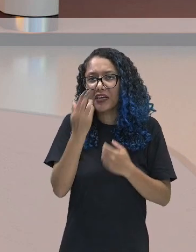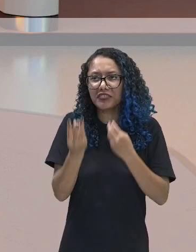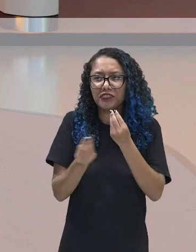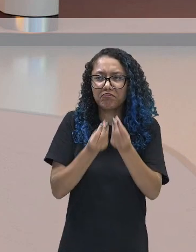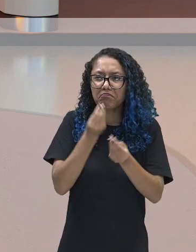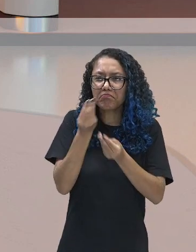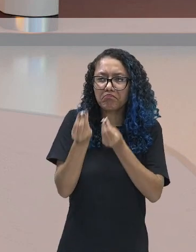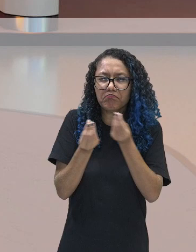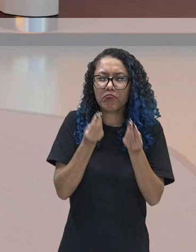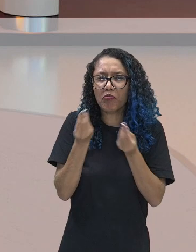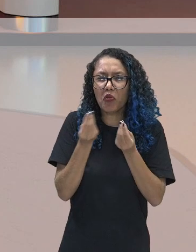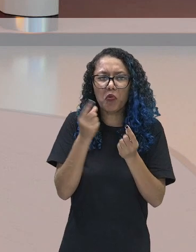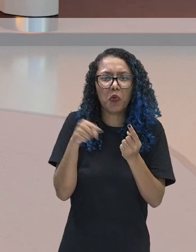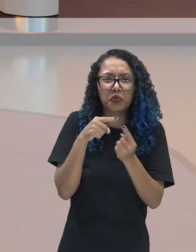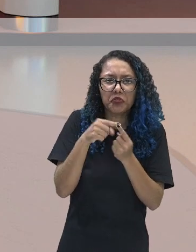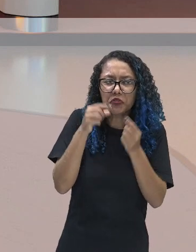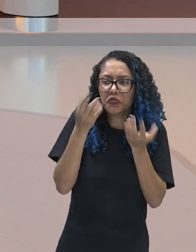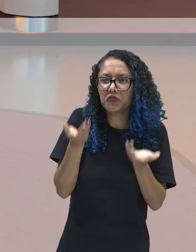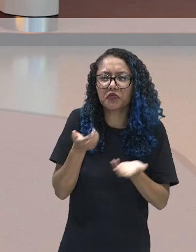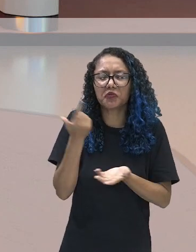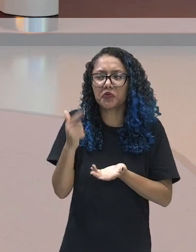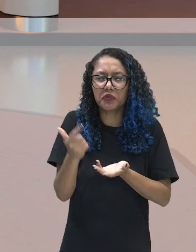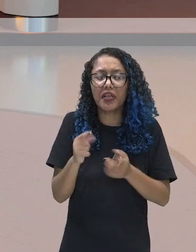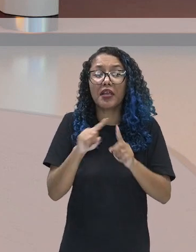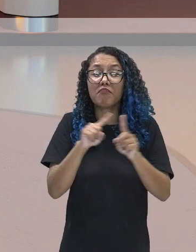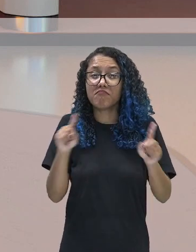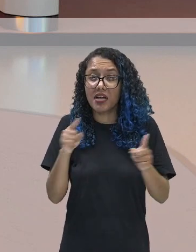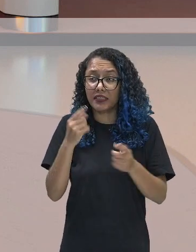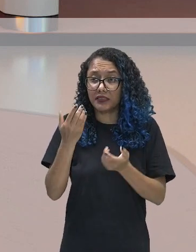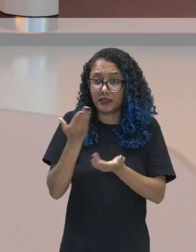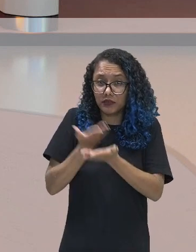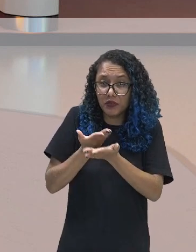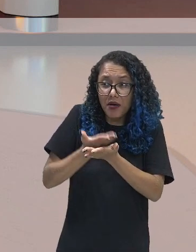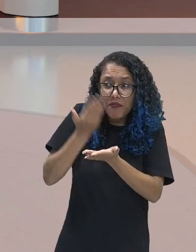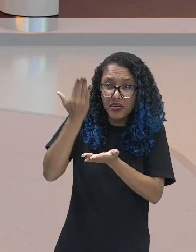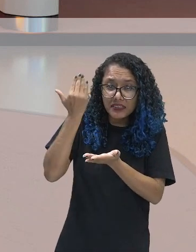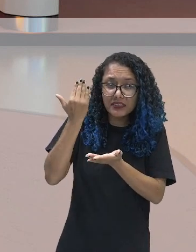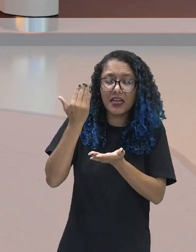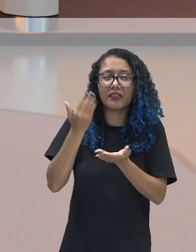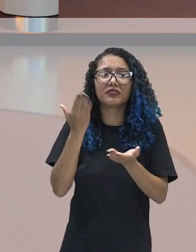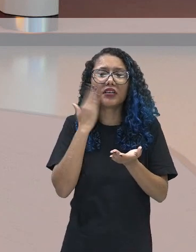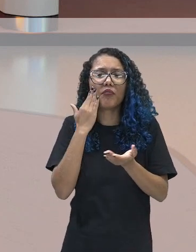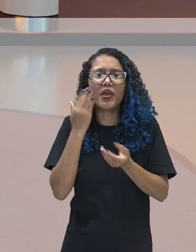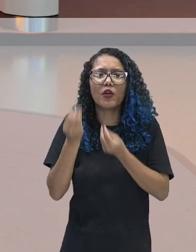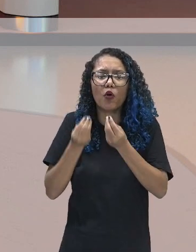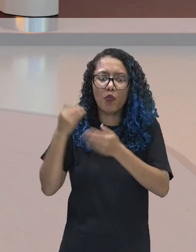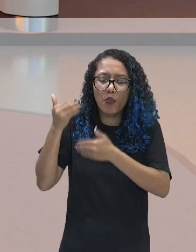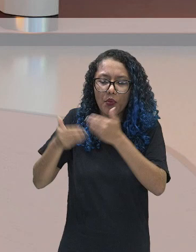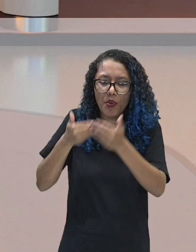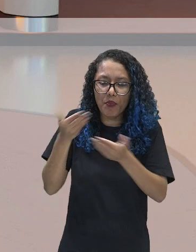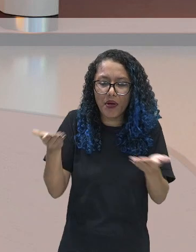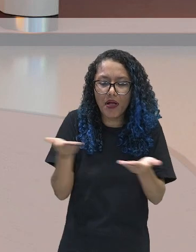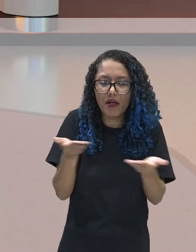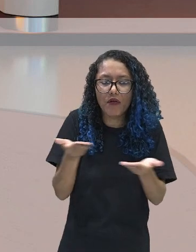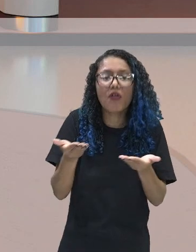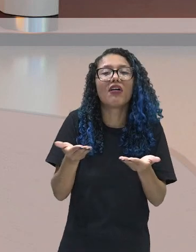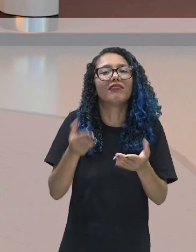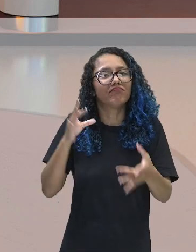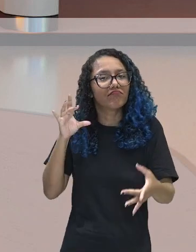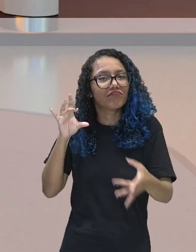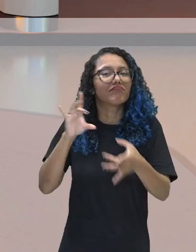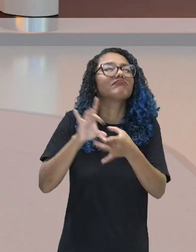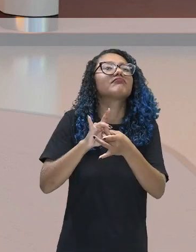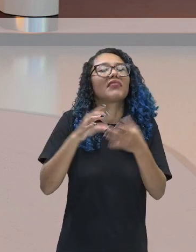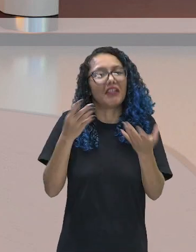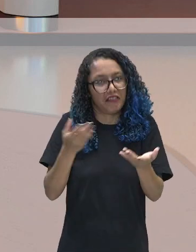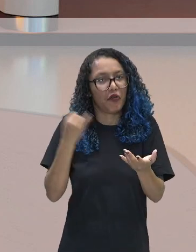Mas se a gente estudar o passado para compreender o nosso presente, aí sim o passado ganha uma